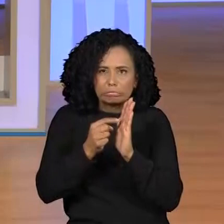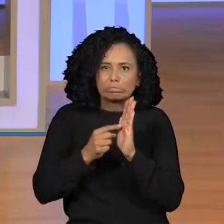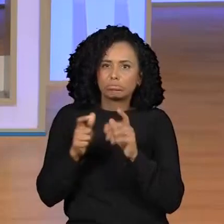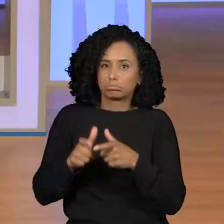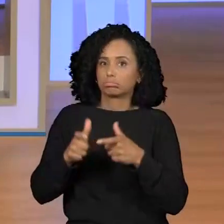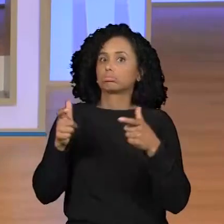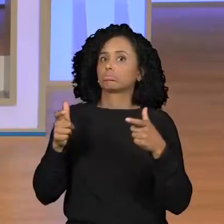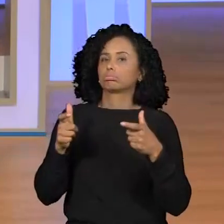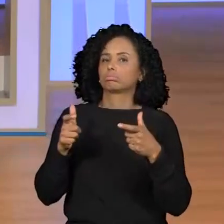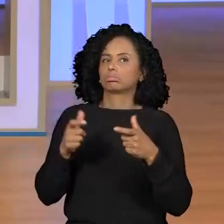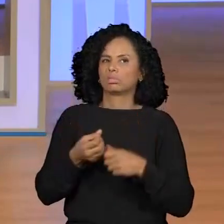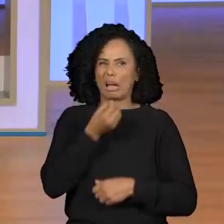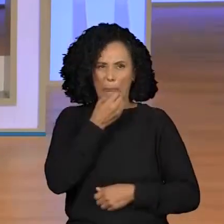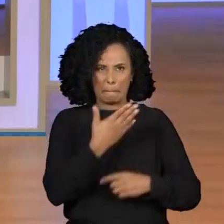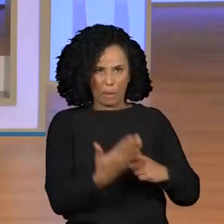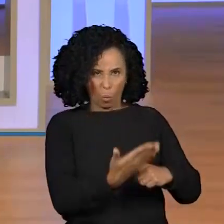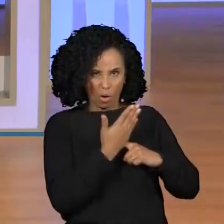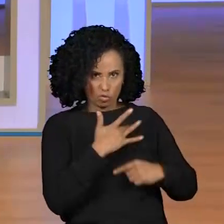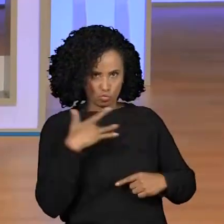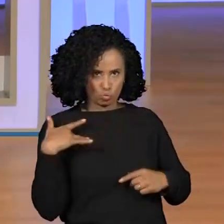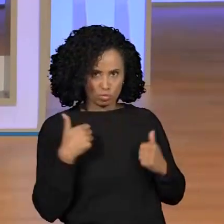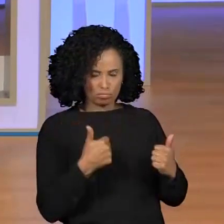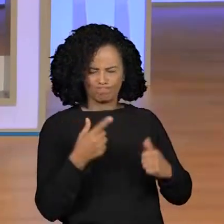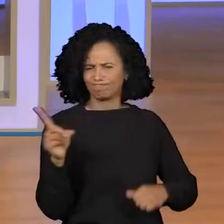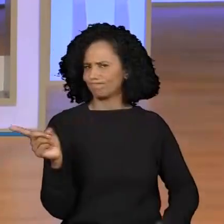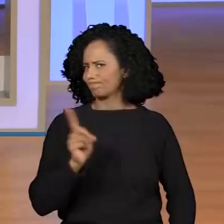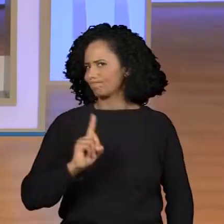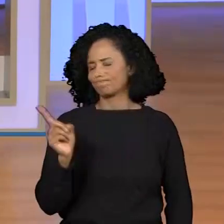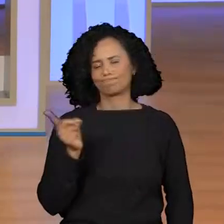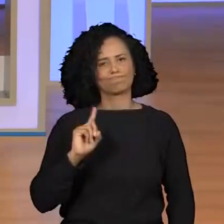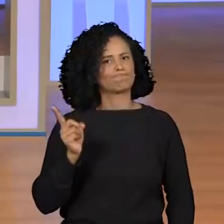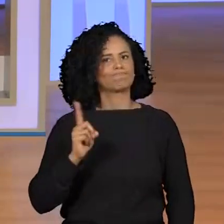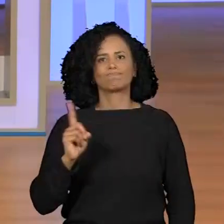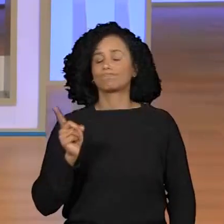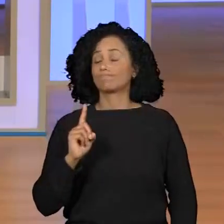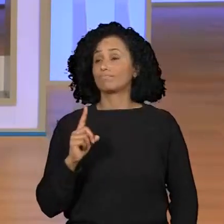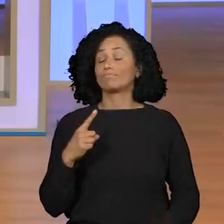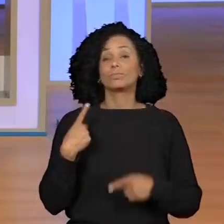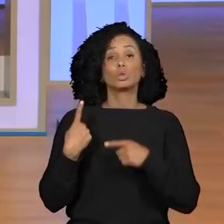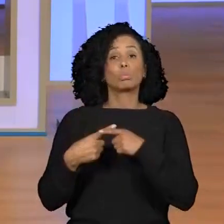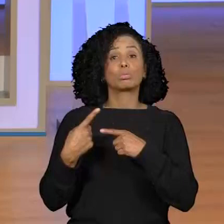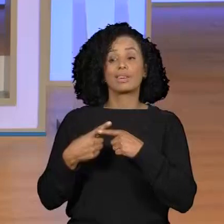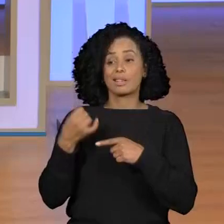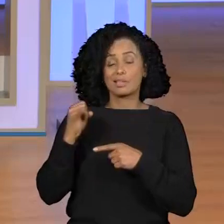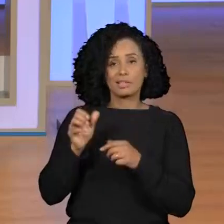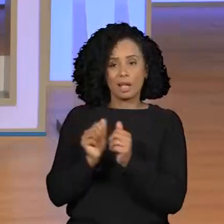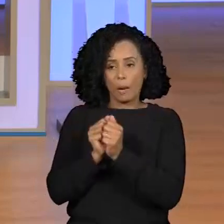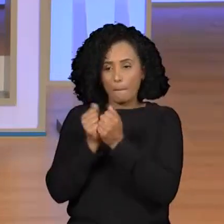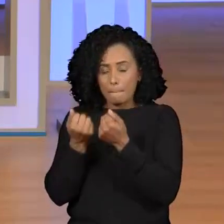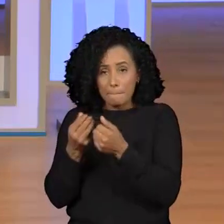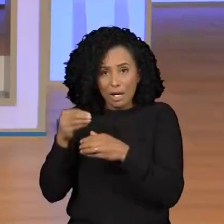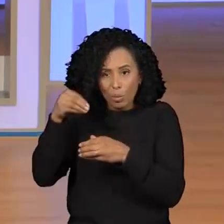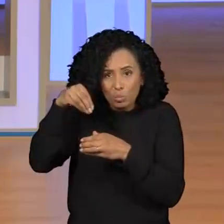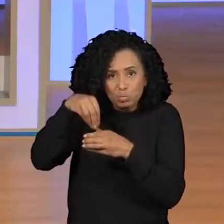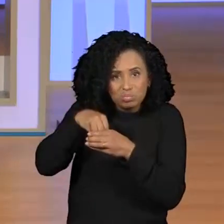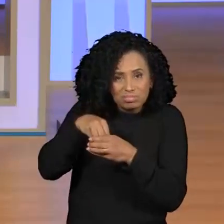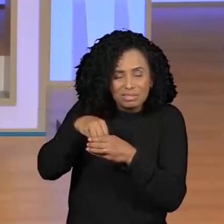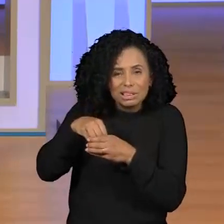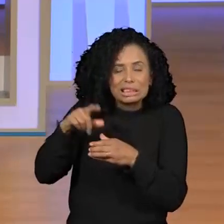gente? Esse não é bom, porque eles liberam, conforme eles estão ali crescendo, eles liberam ali